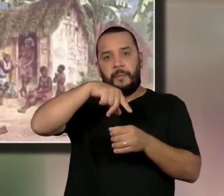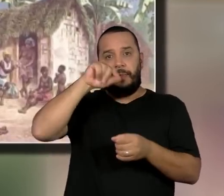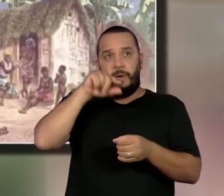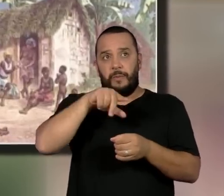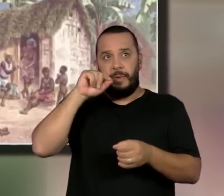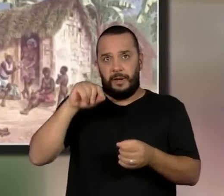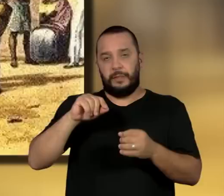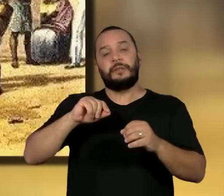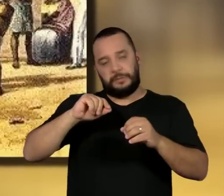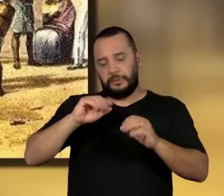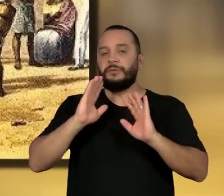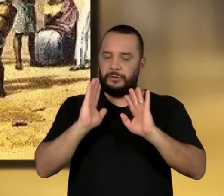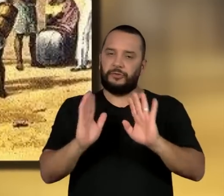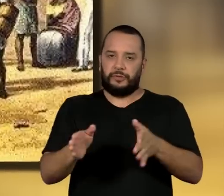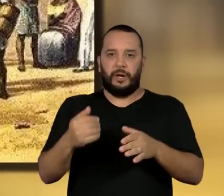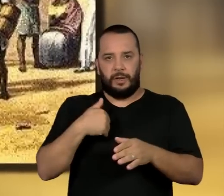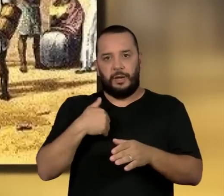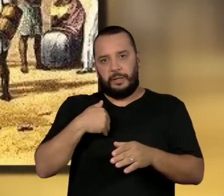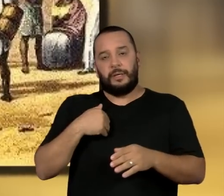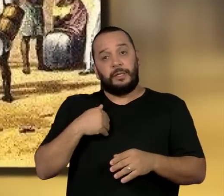depois Zumbi.